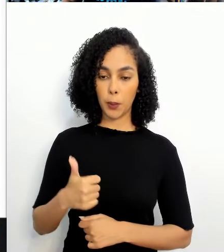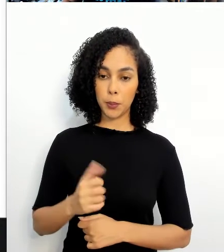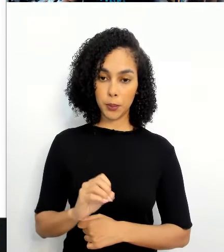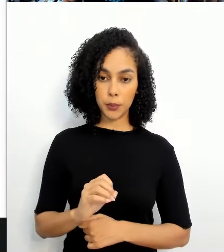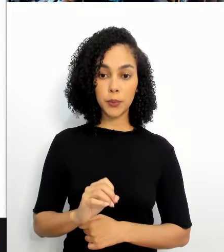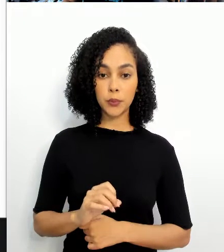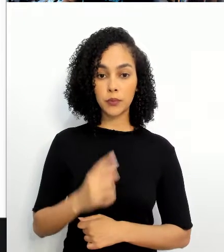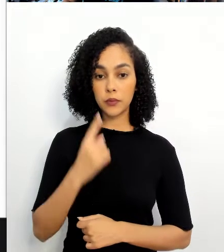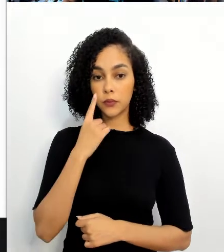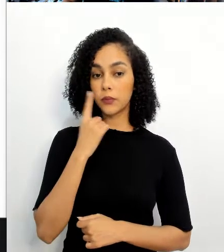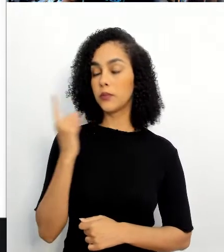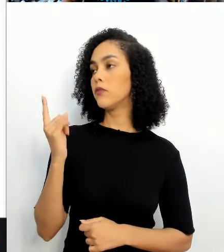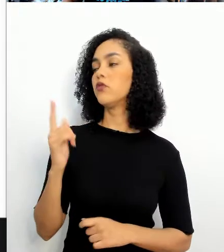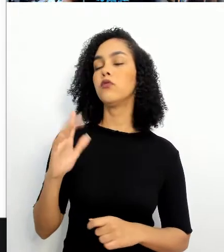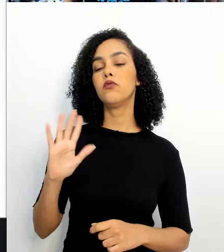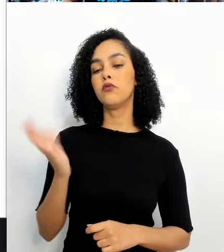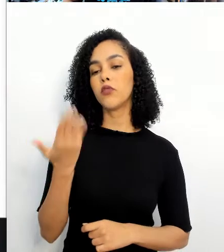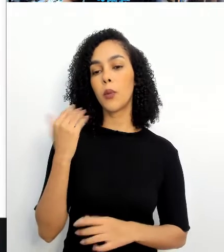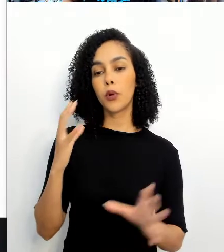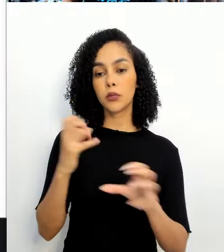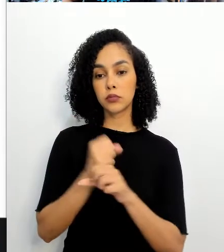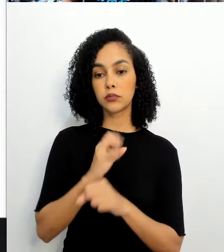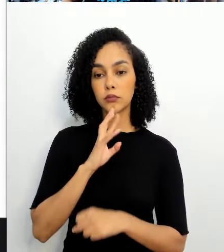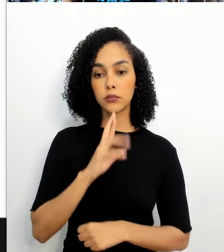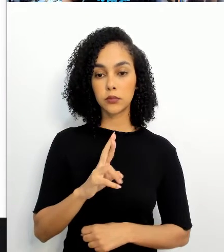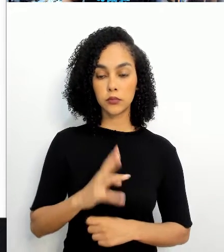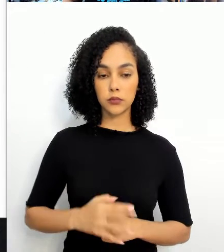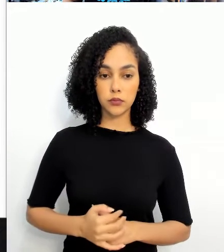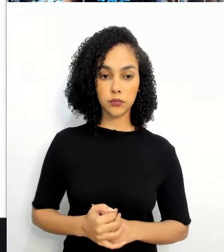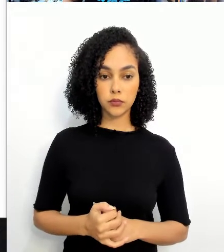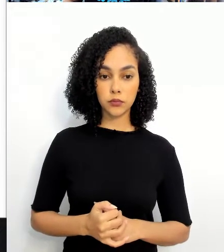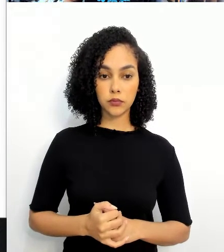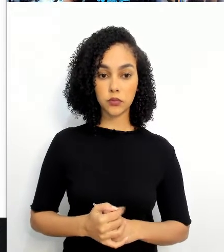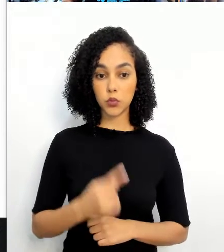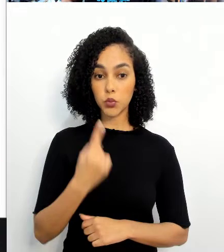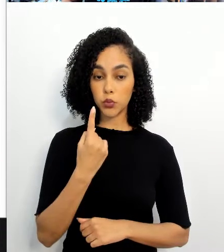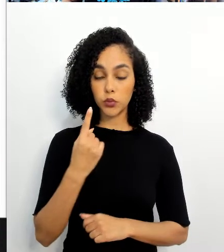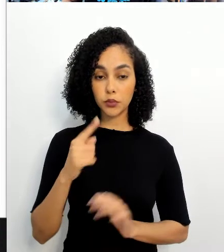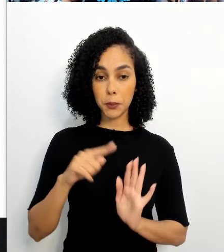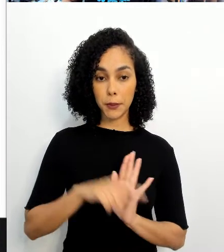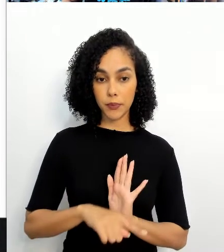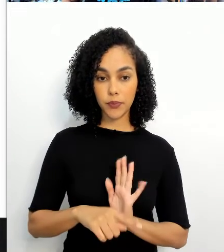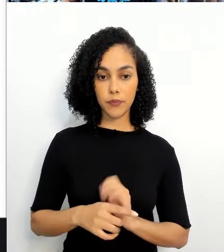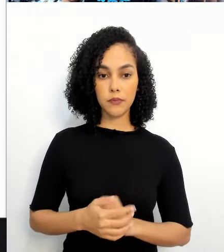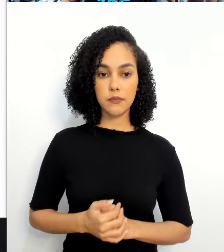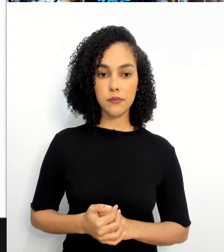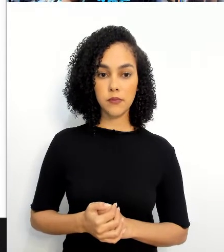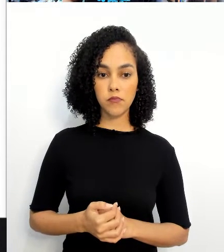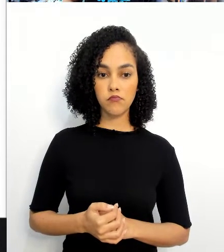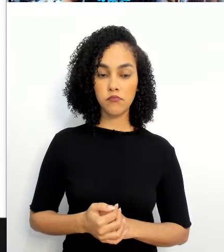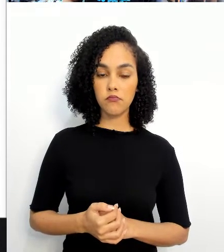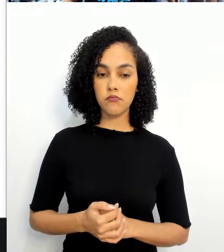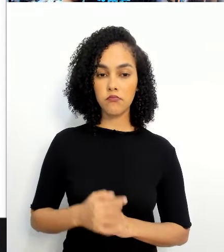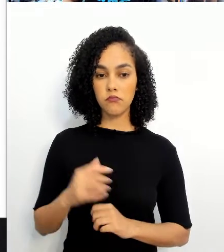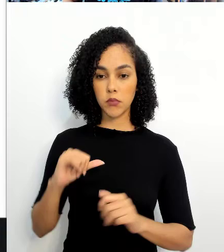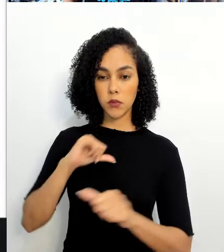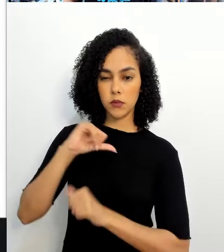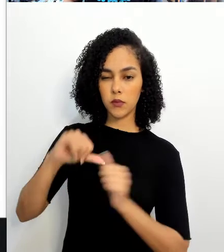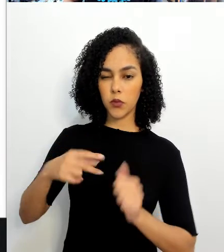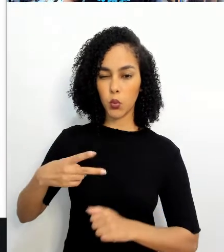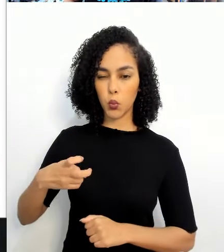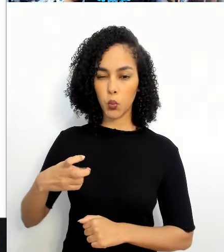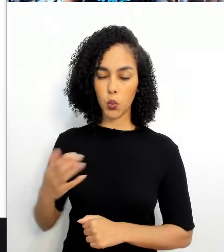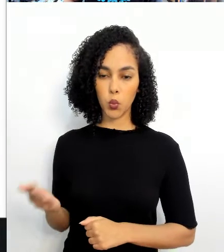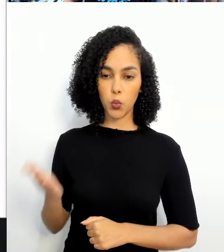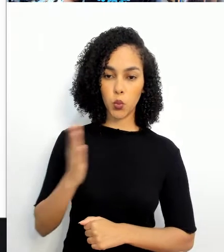Agora a gente resolve assim na equação exponencial, né? Você tem 1 menos... Vou passar o 9 sobre 10